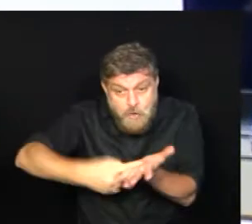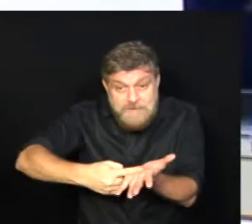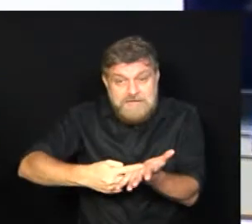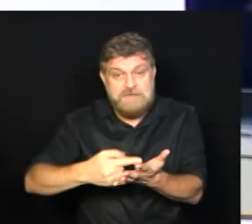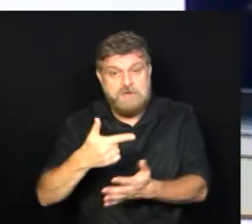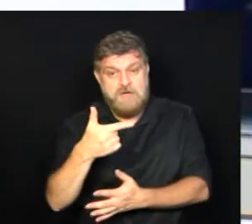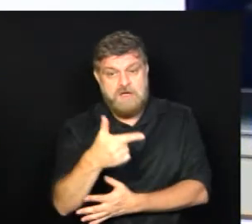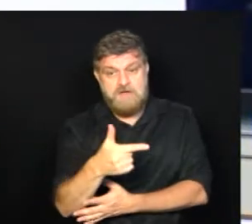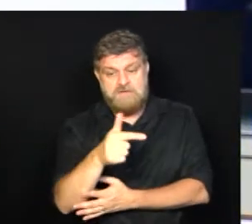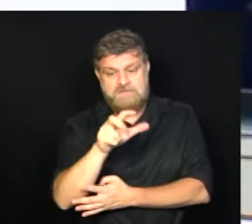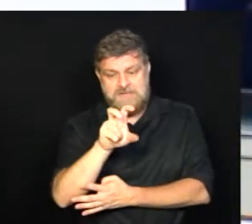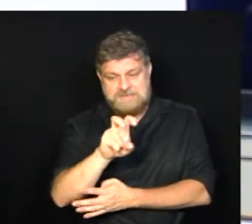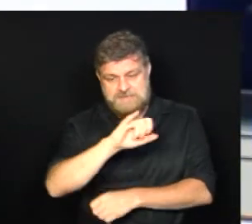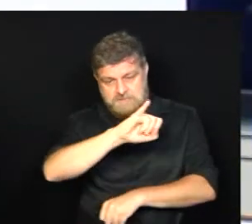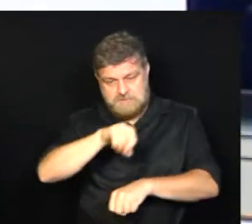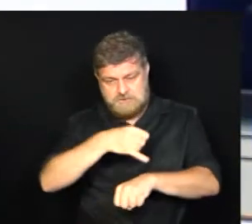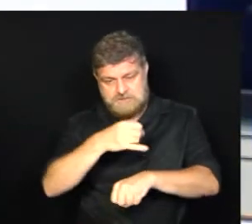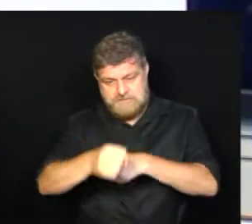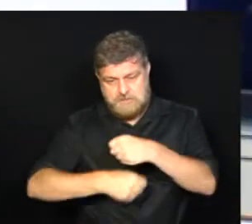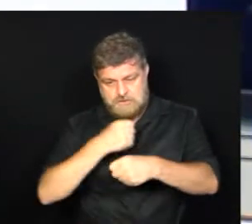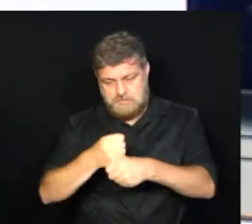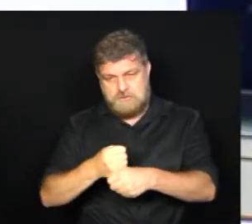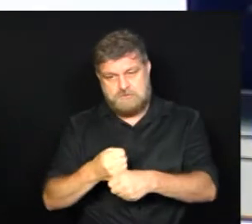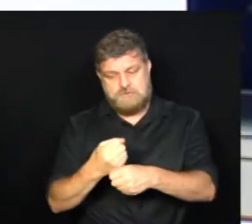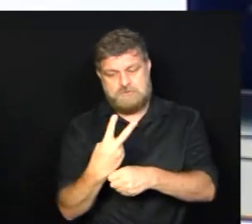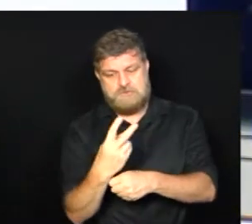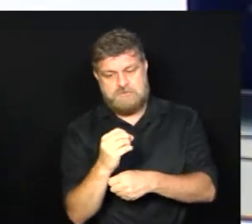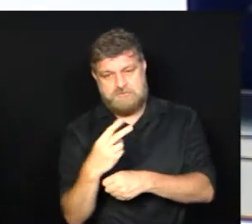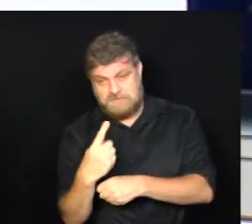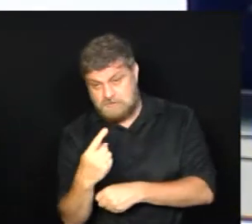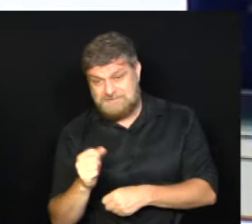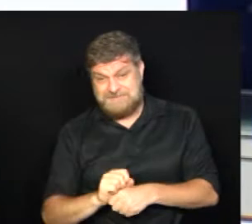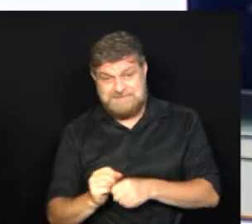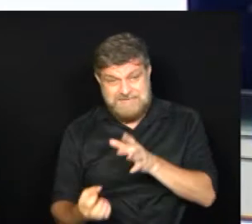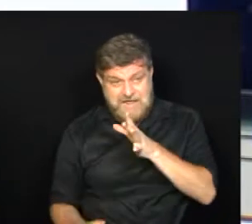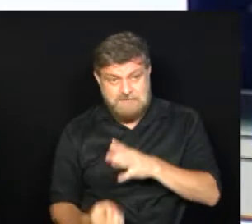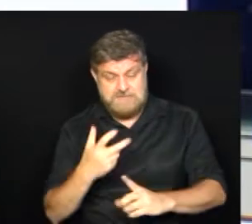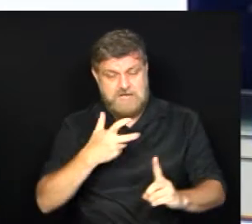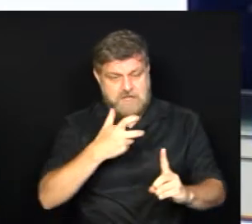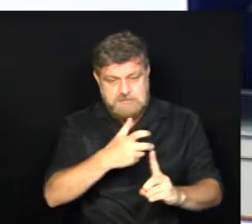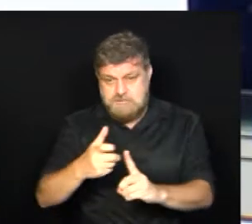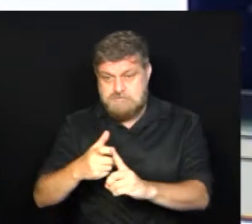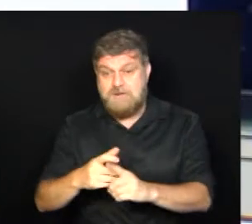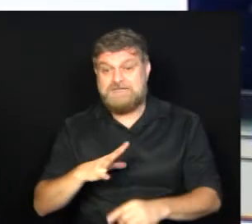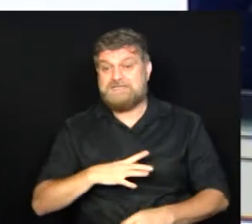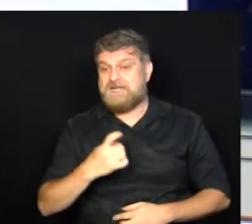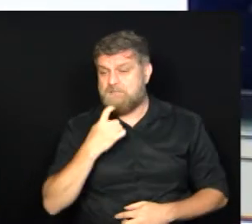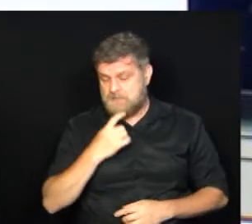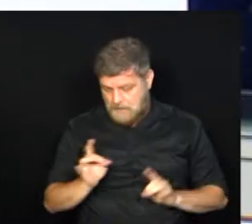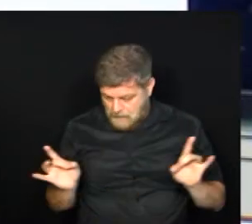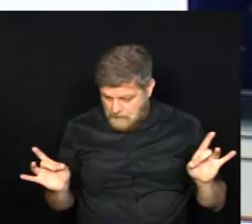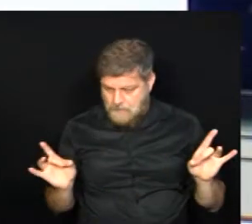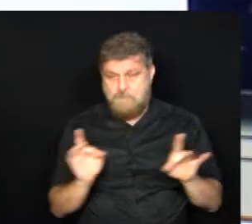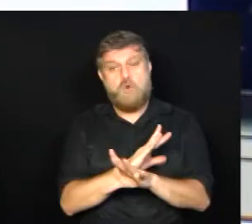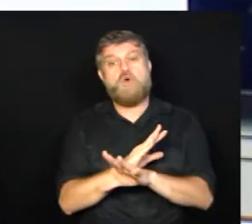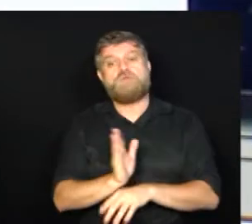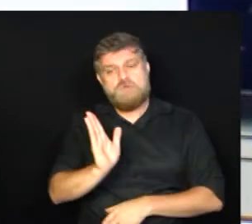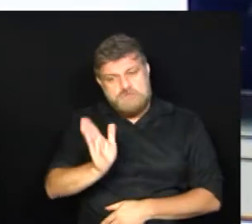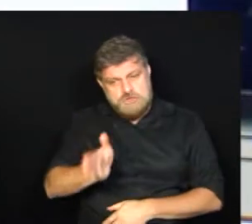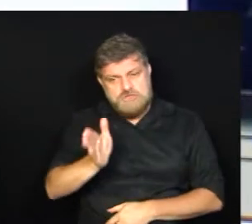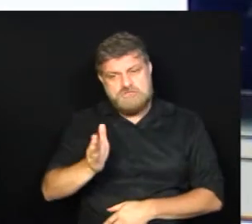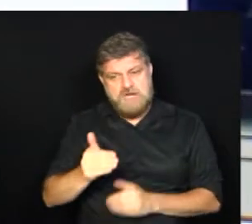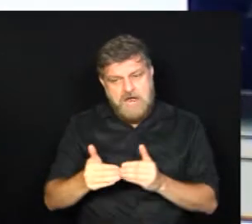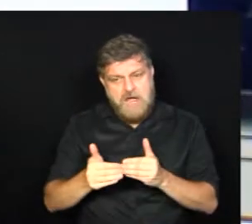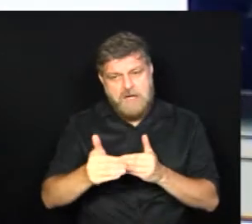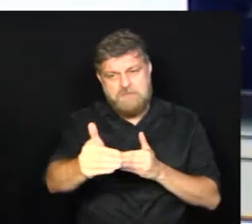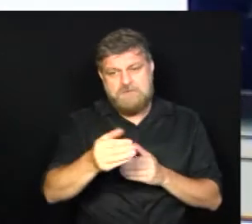de 2021. Se a campanha ocorrer nesse dia, Campinas está preparado para começar nesse dia. Mas é